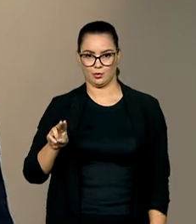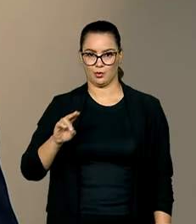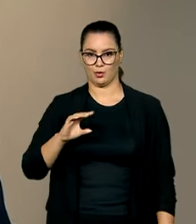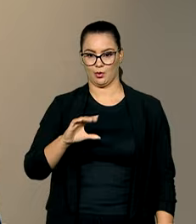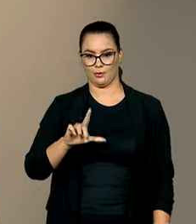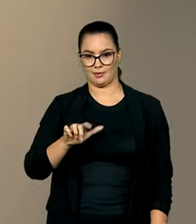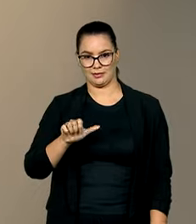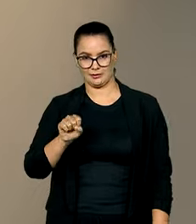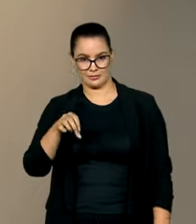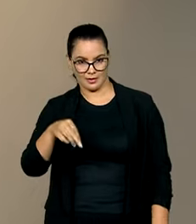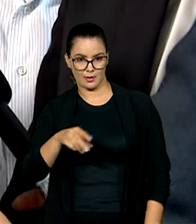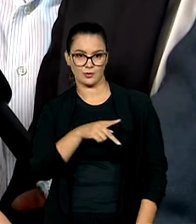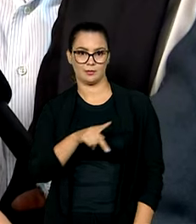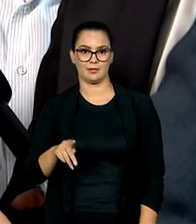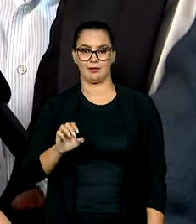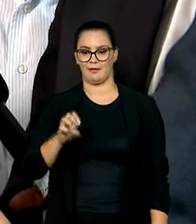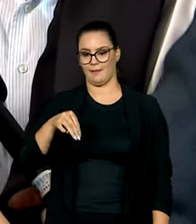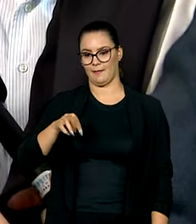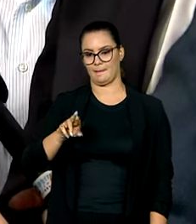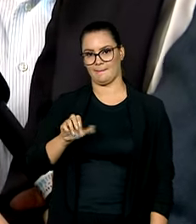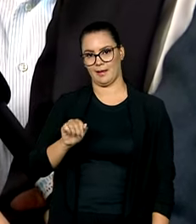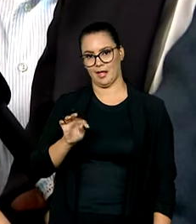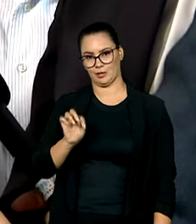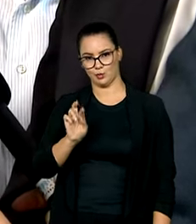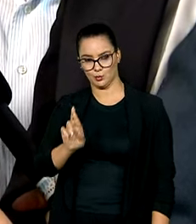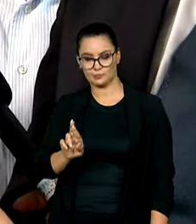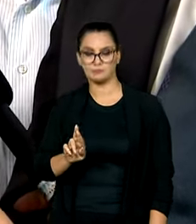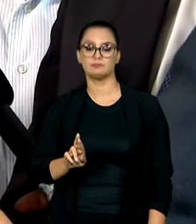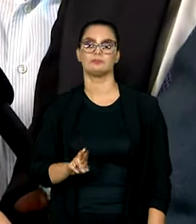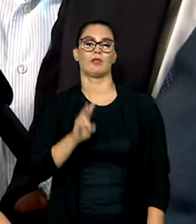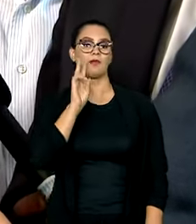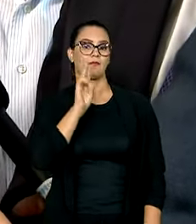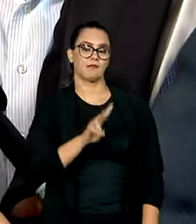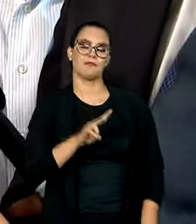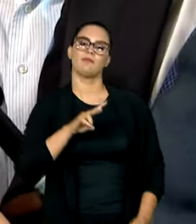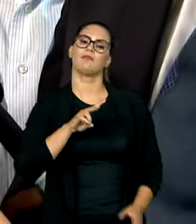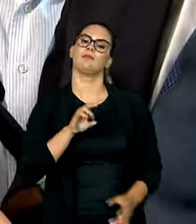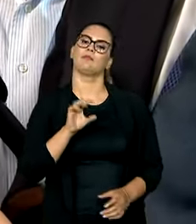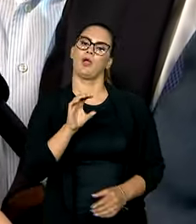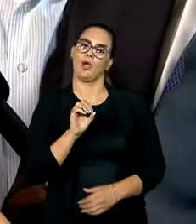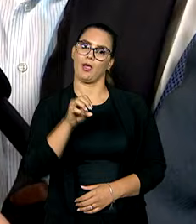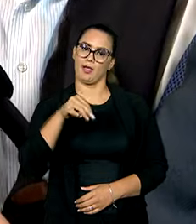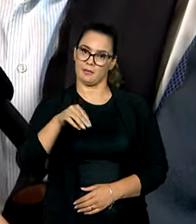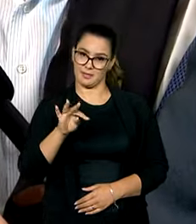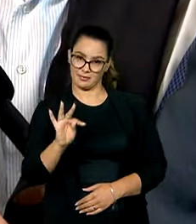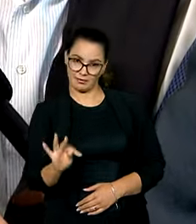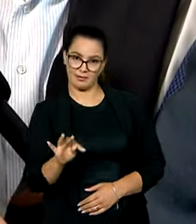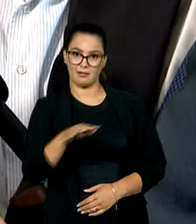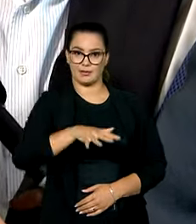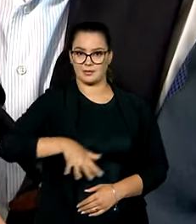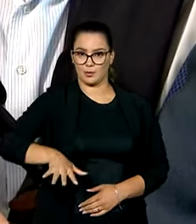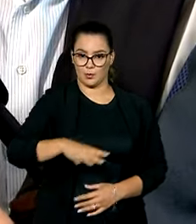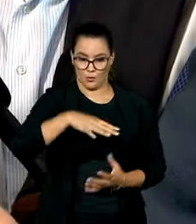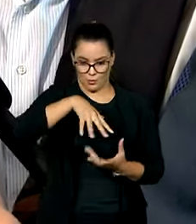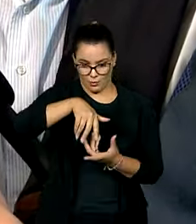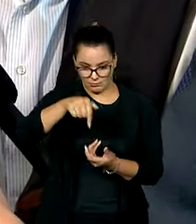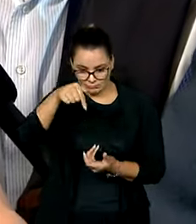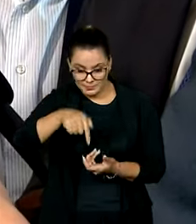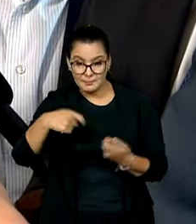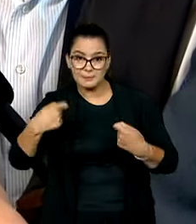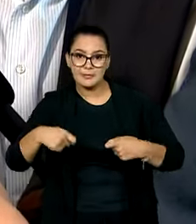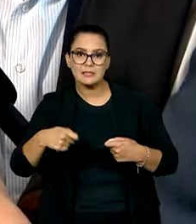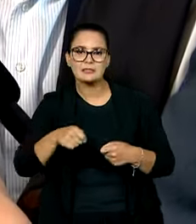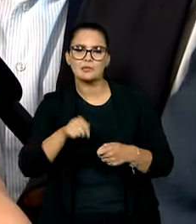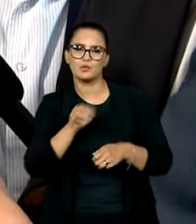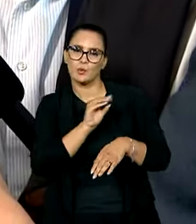Embratur, Marcelo Freixo. O reconhecimento da Organização Mundial do Turismo, de que essa região do planeta precisa ter